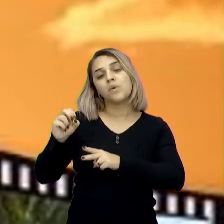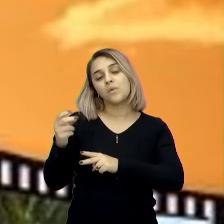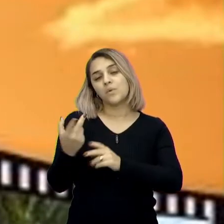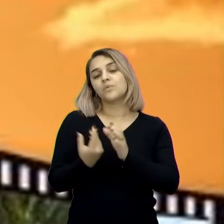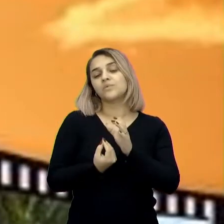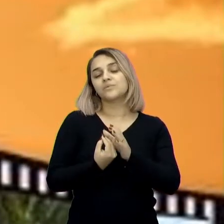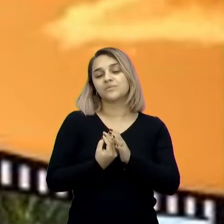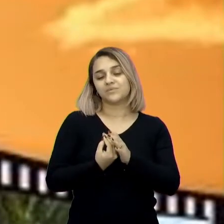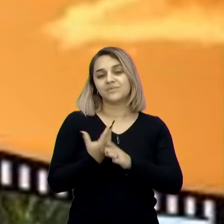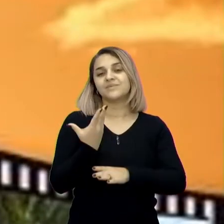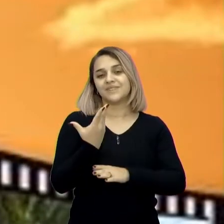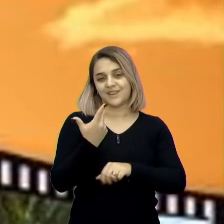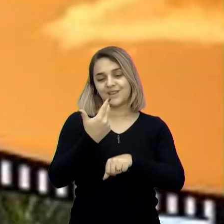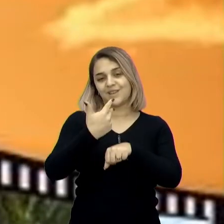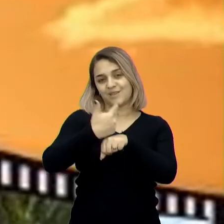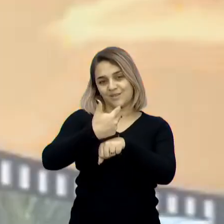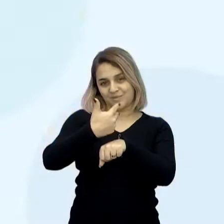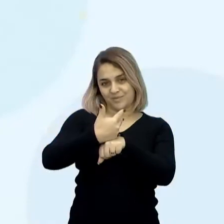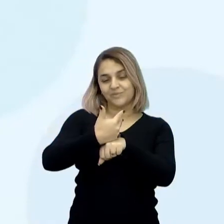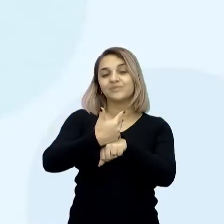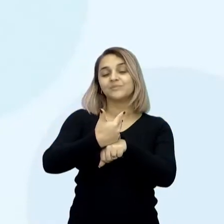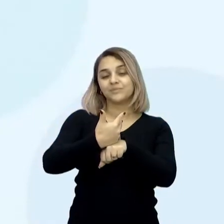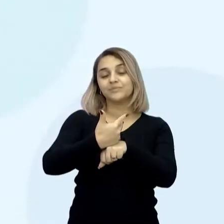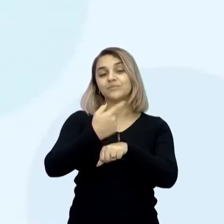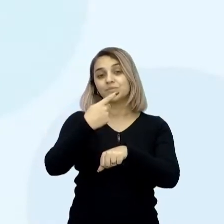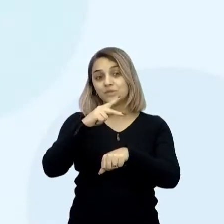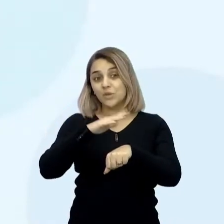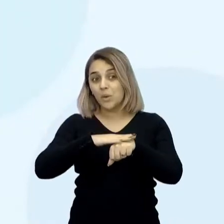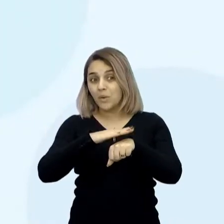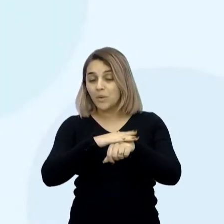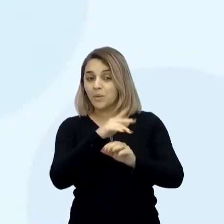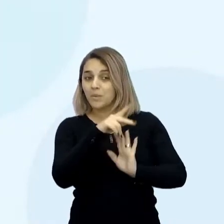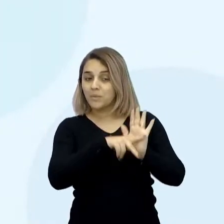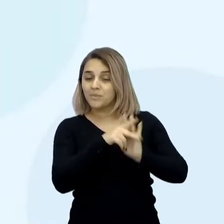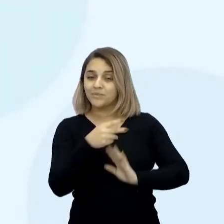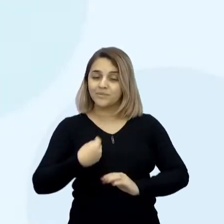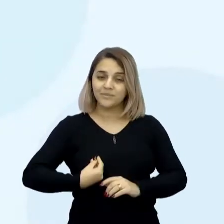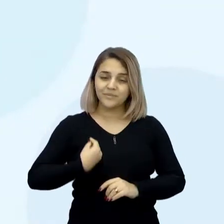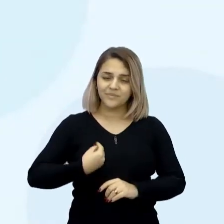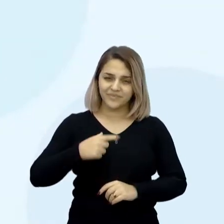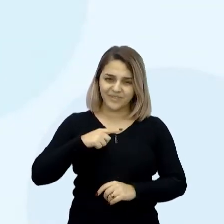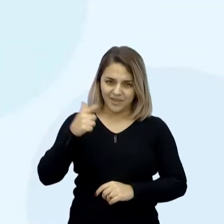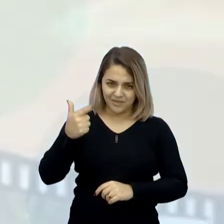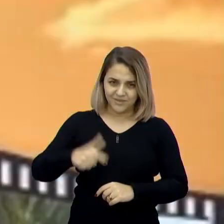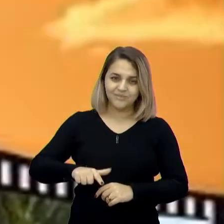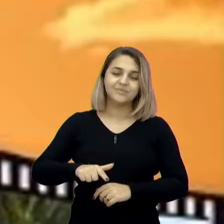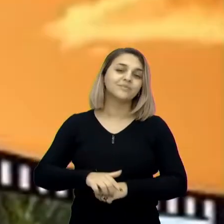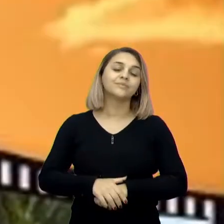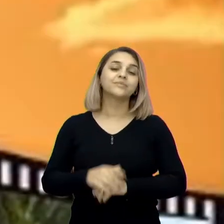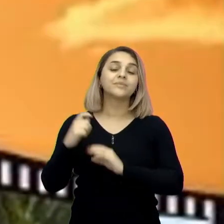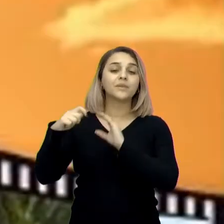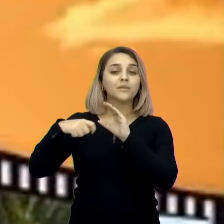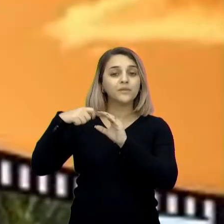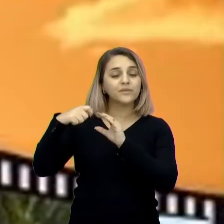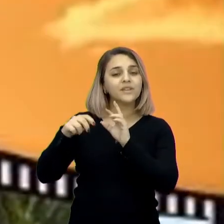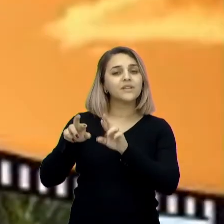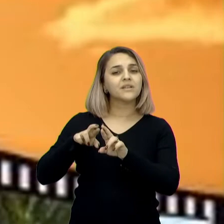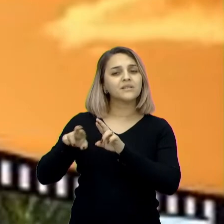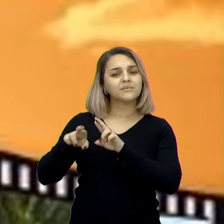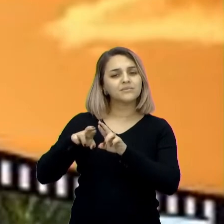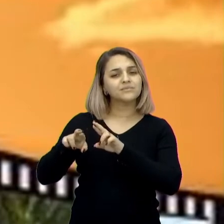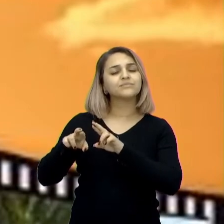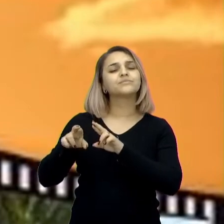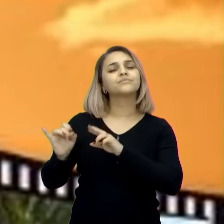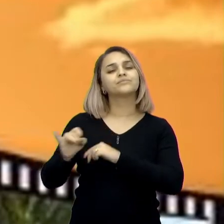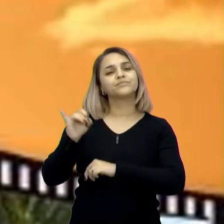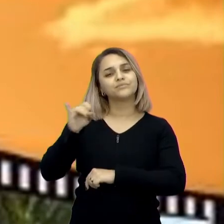projeto de vida de vocês. Temos mais um vídeo trazendo para vocês aí mais uma importância sobre relacionar o nosso projeto de vida